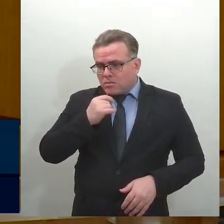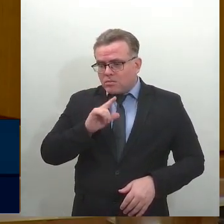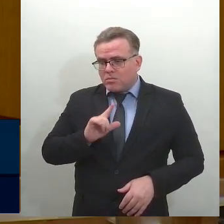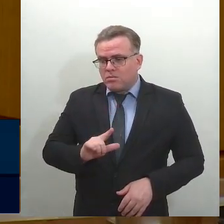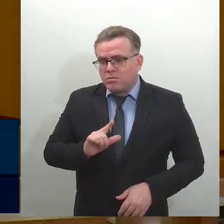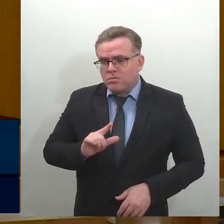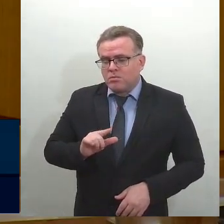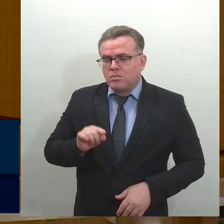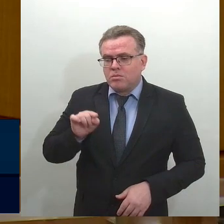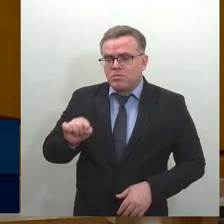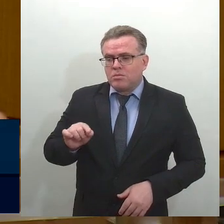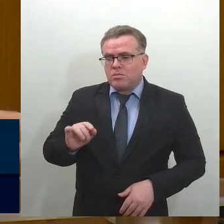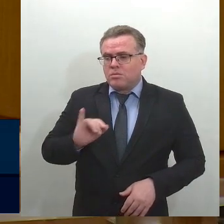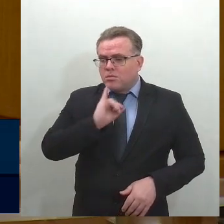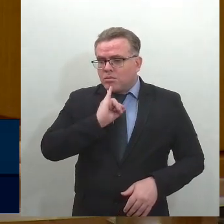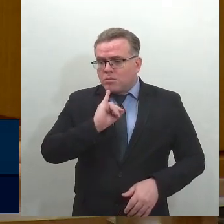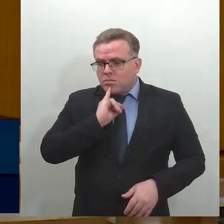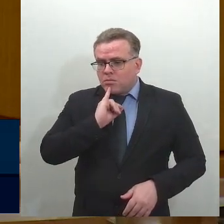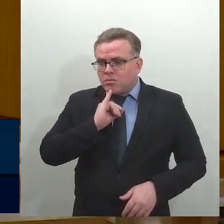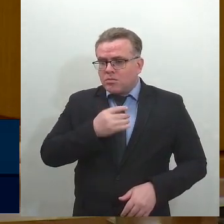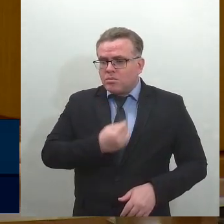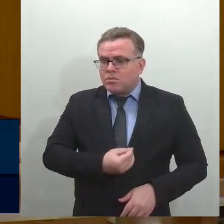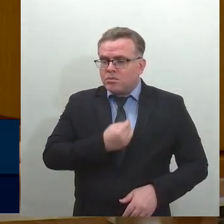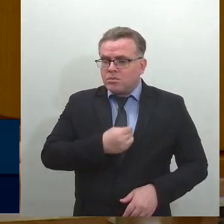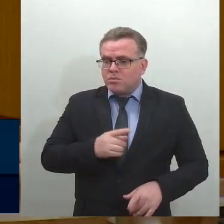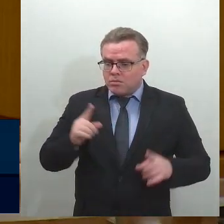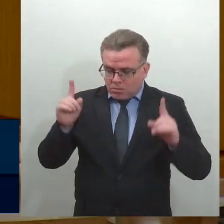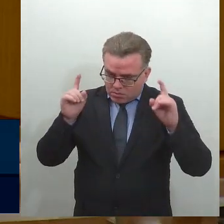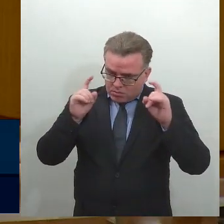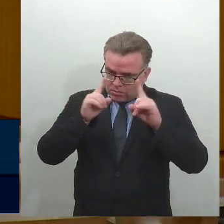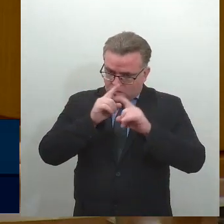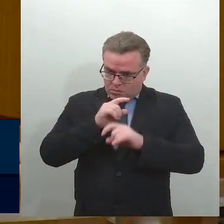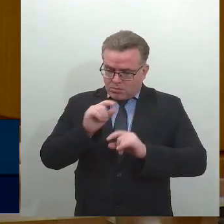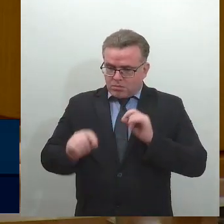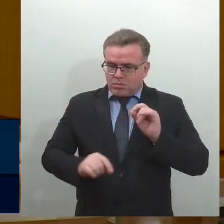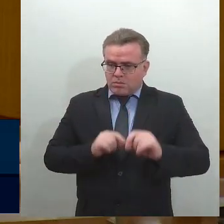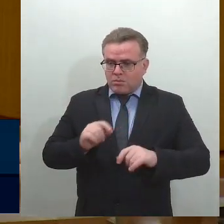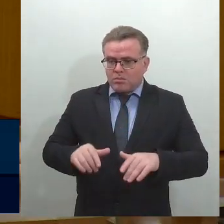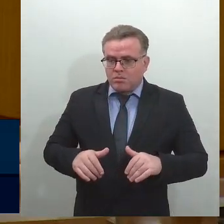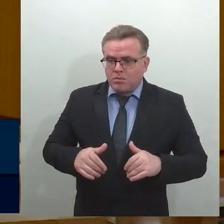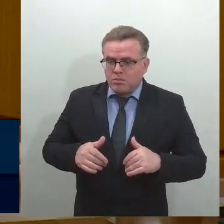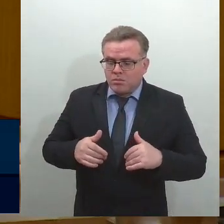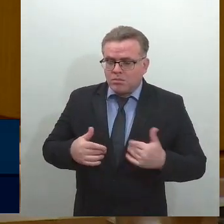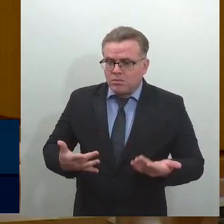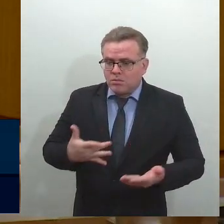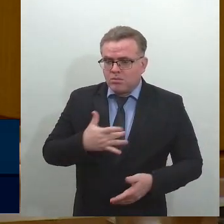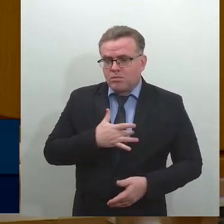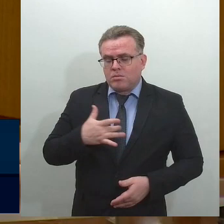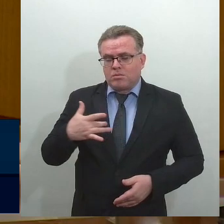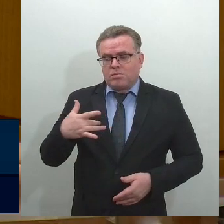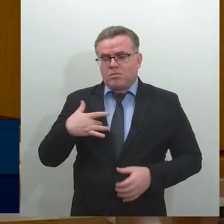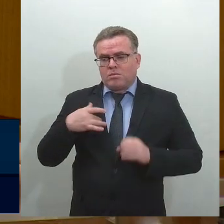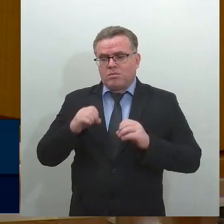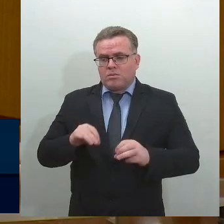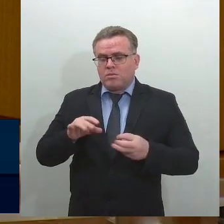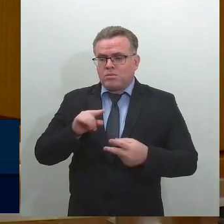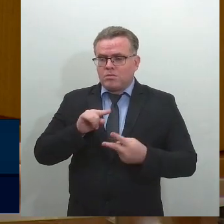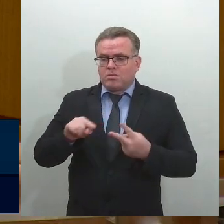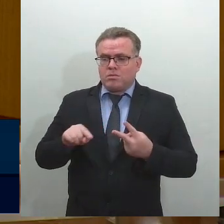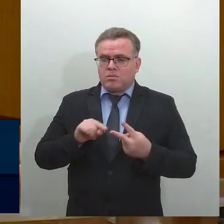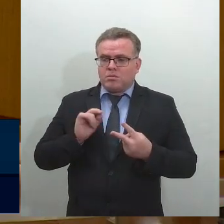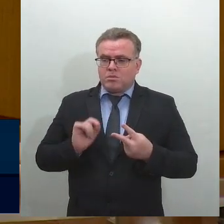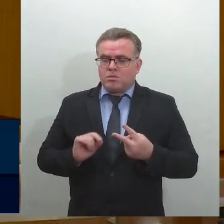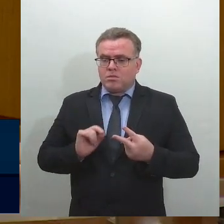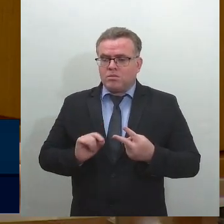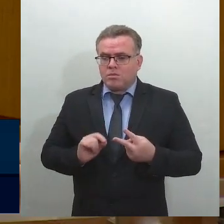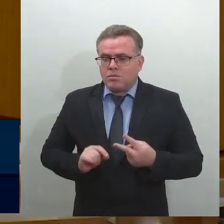vivendo um momento dificílimo e de que a saúde e a educação de Itabaiana passa por